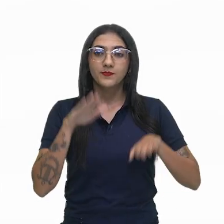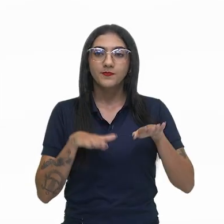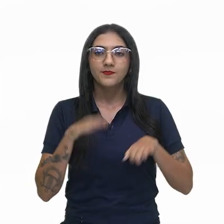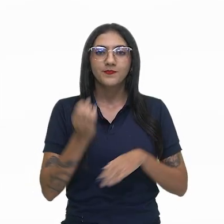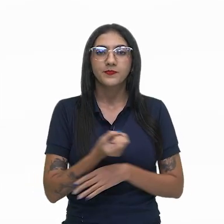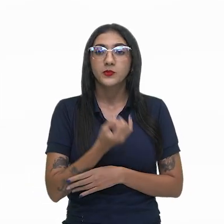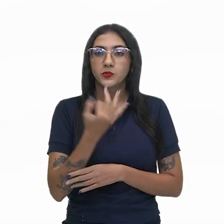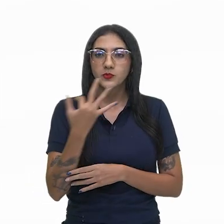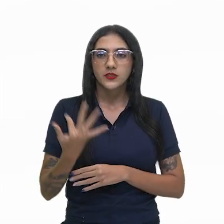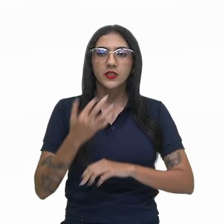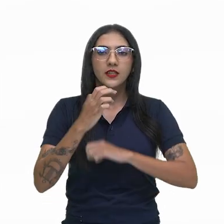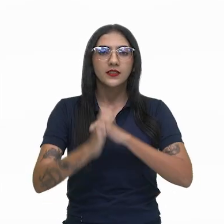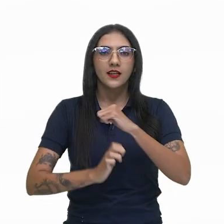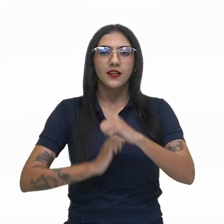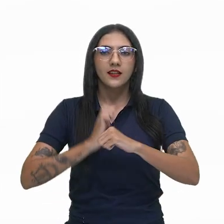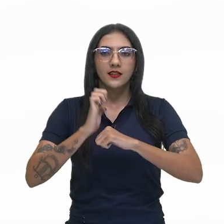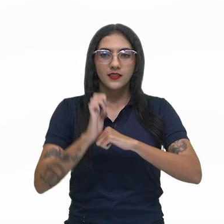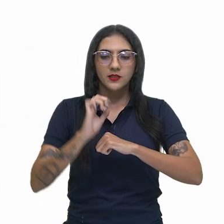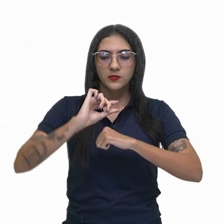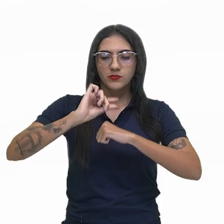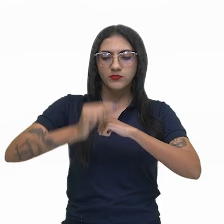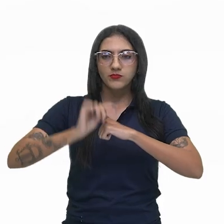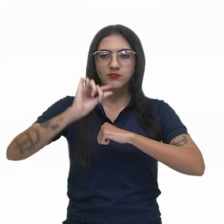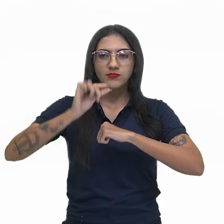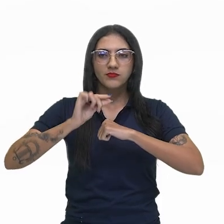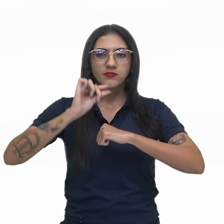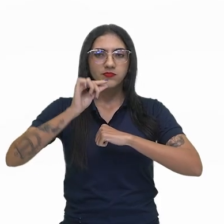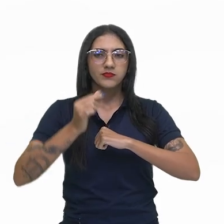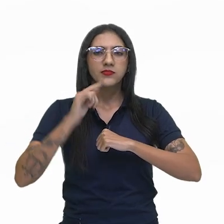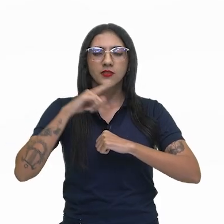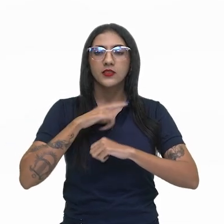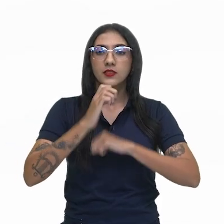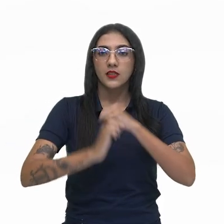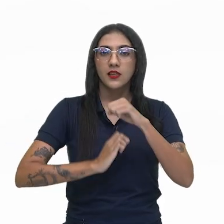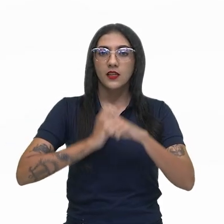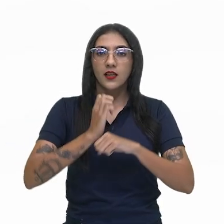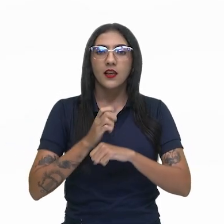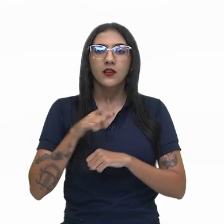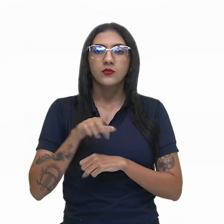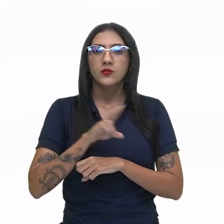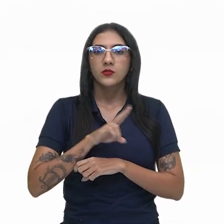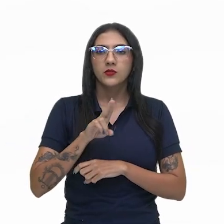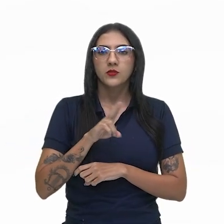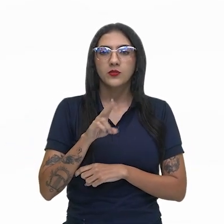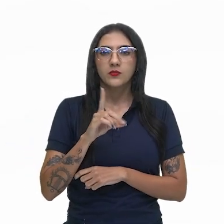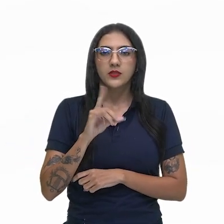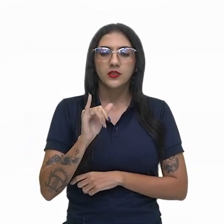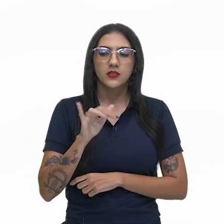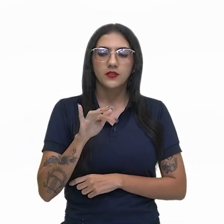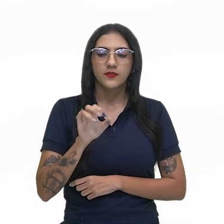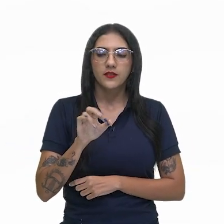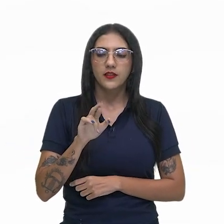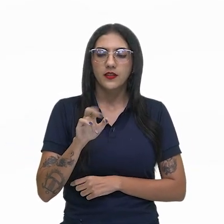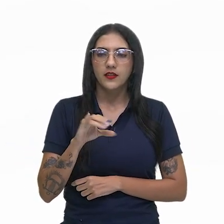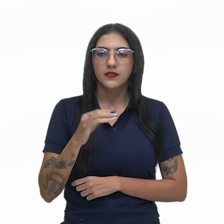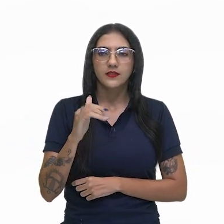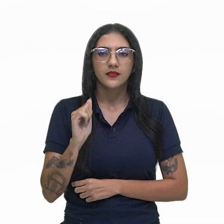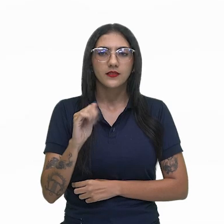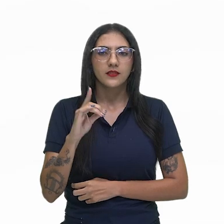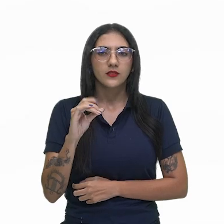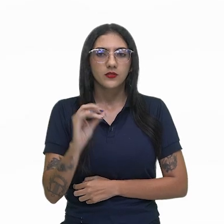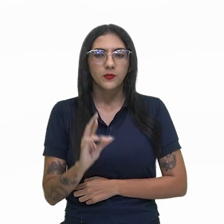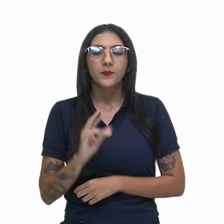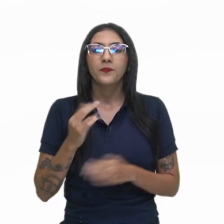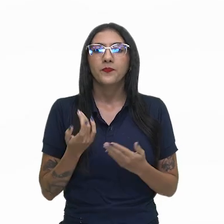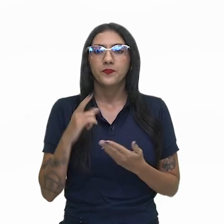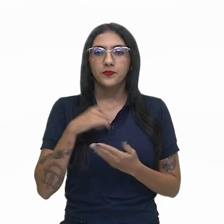elétron, que será o mais energético. Esse último elétron, ele é chamado de elétron diferenciador. Então, cada elétron